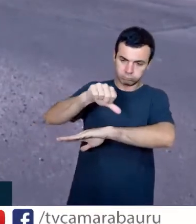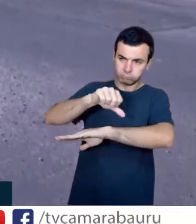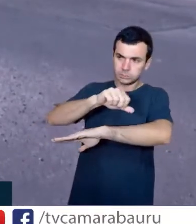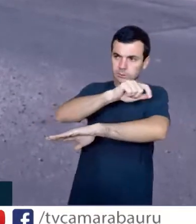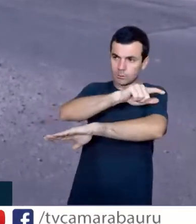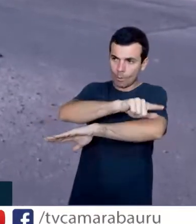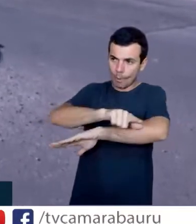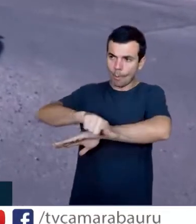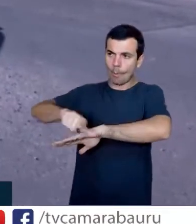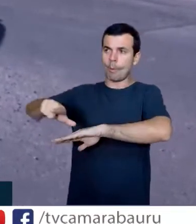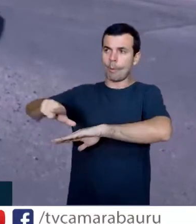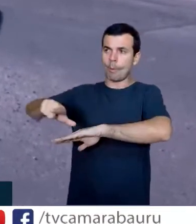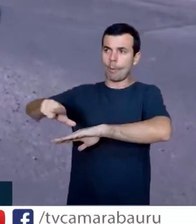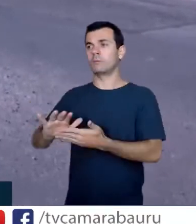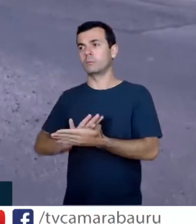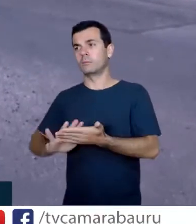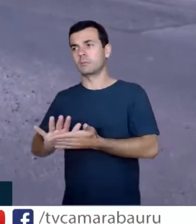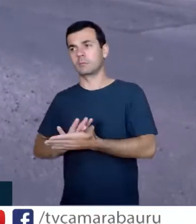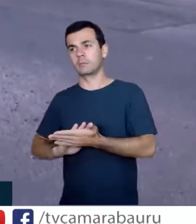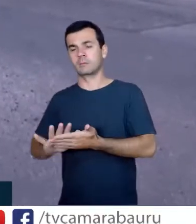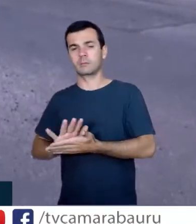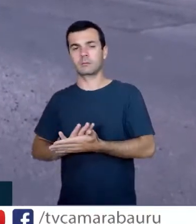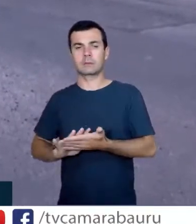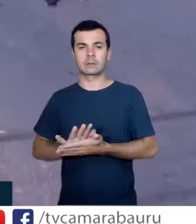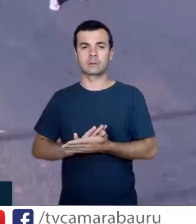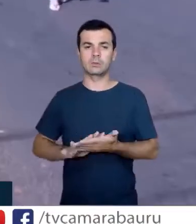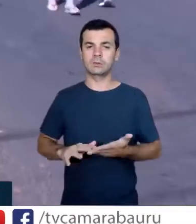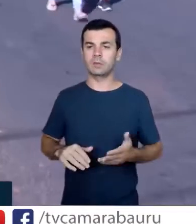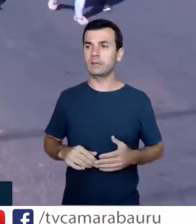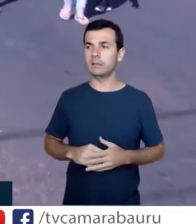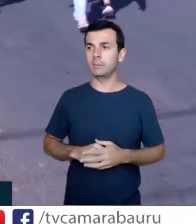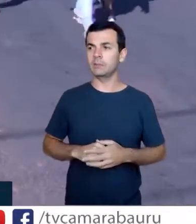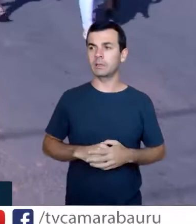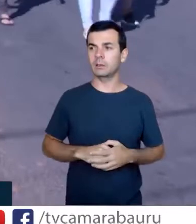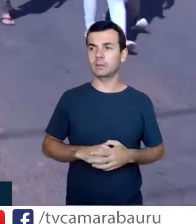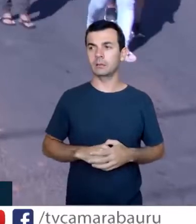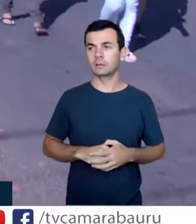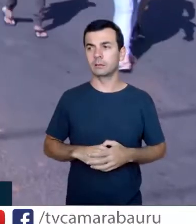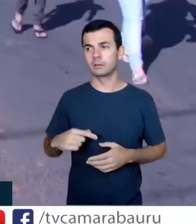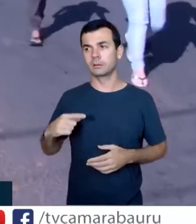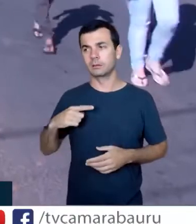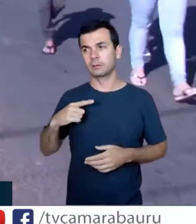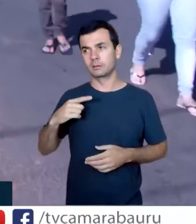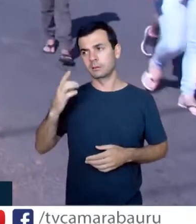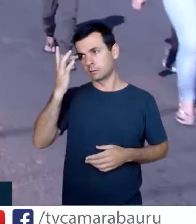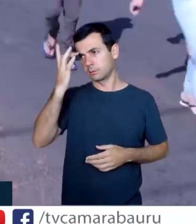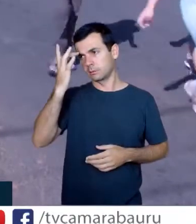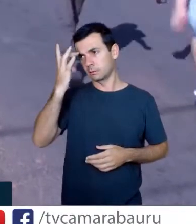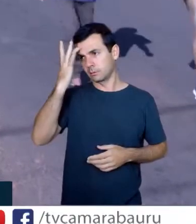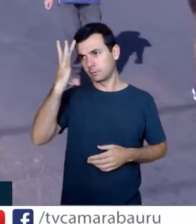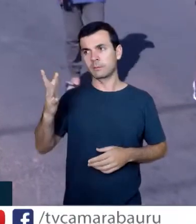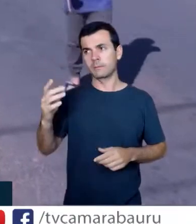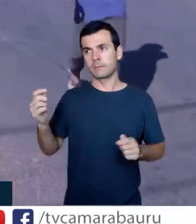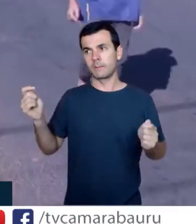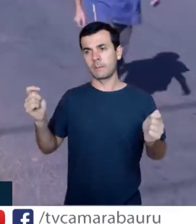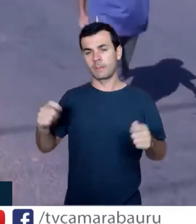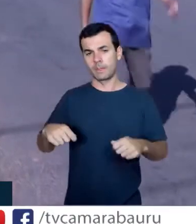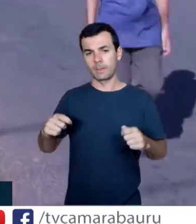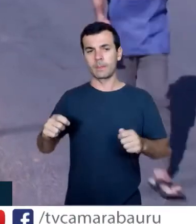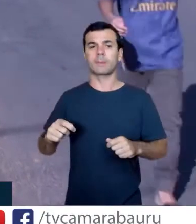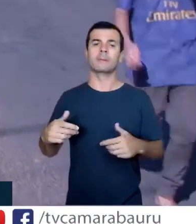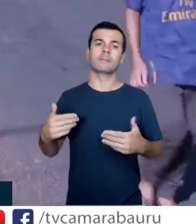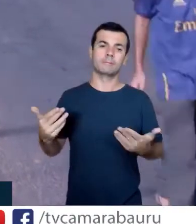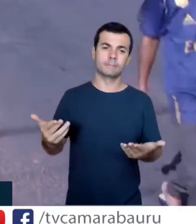abandonou. Então são obras fáceis, exequíveis e que seria muito fácil